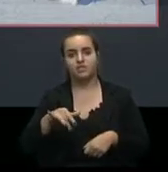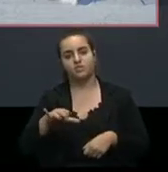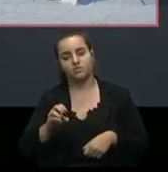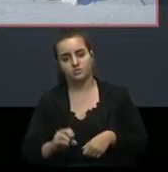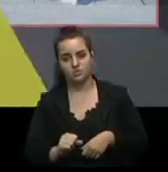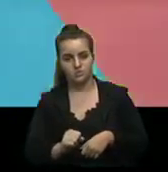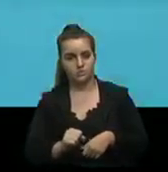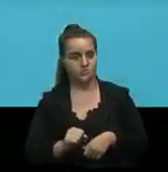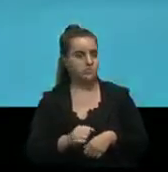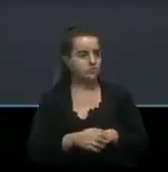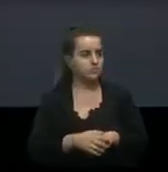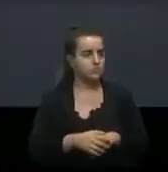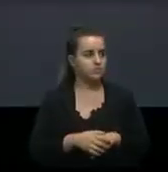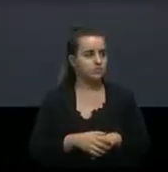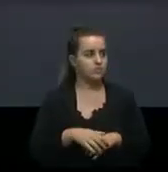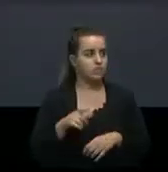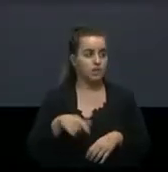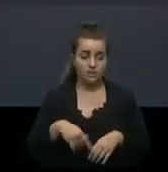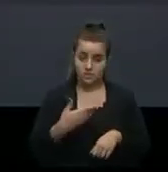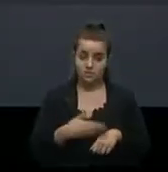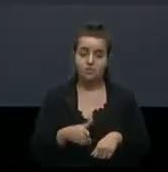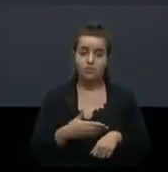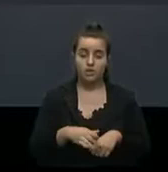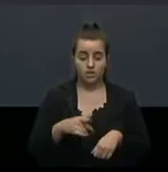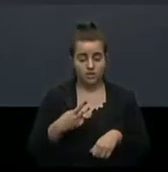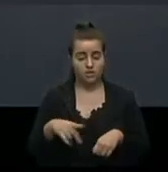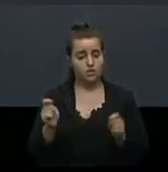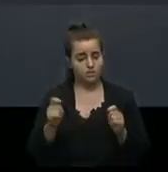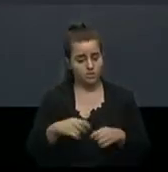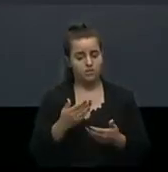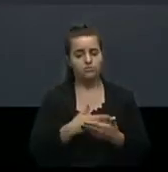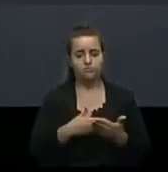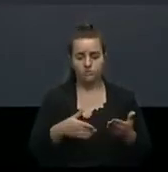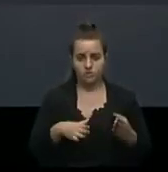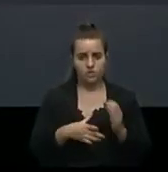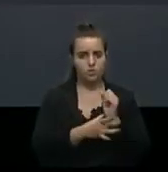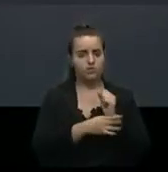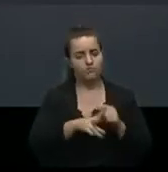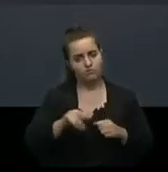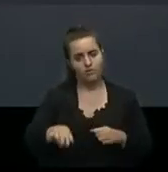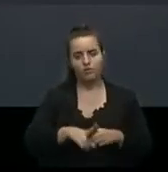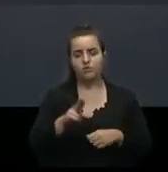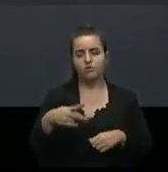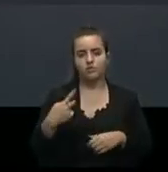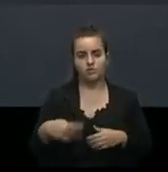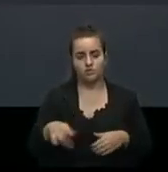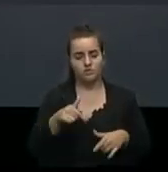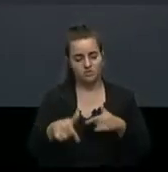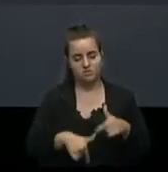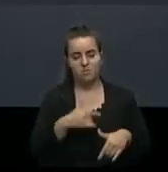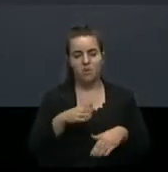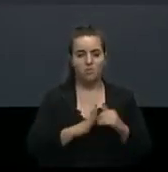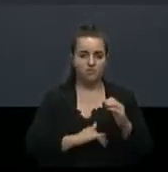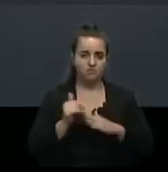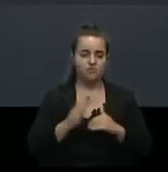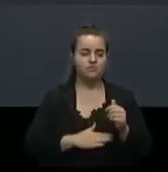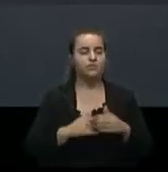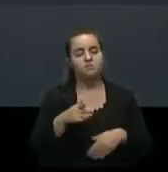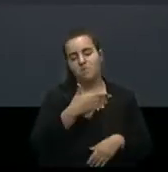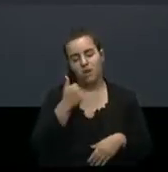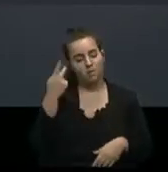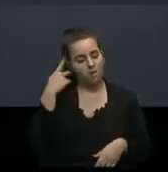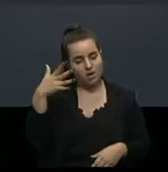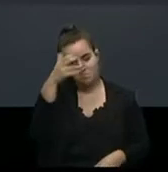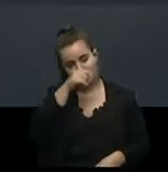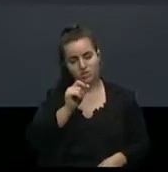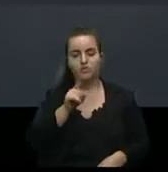estatísticos. Essas práticas te dão habilidades que você seguramente vai usar na sua atuação profissional. E nada melhor para